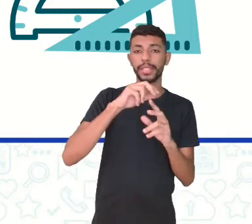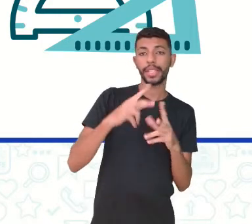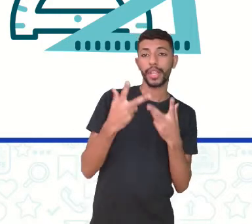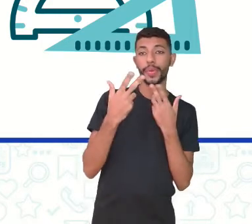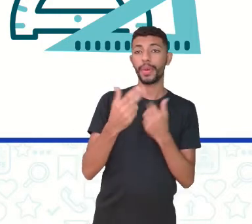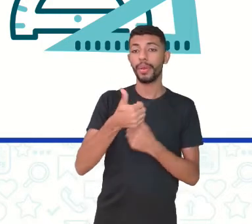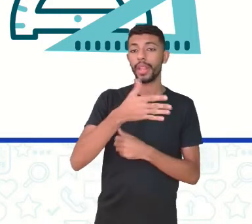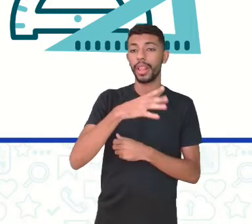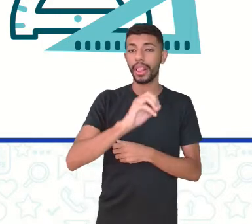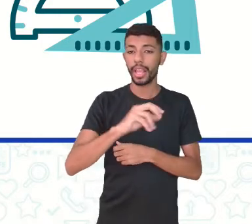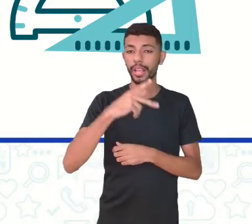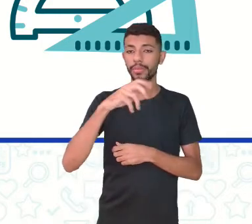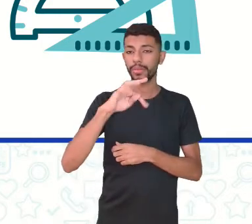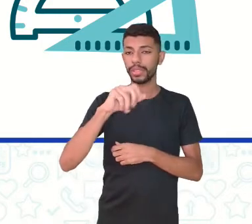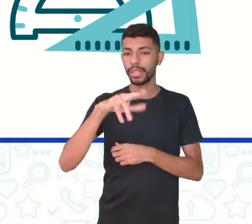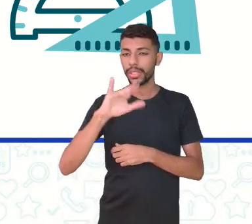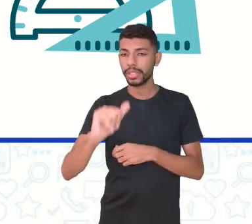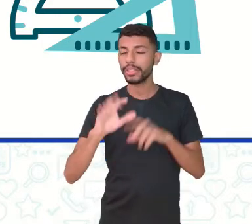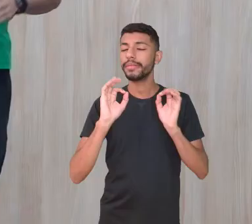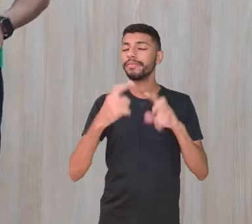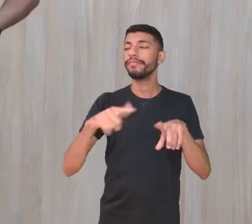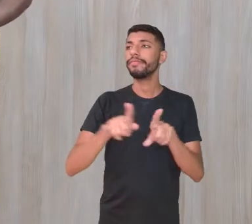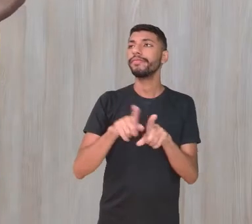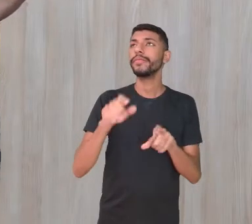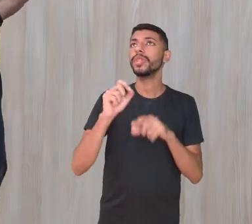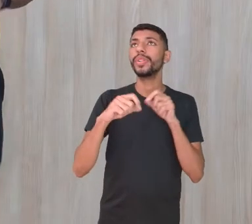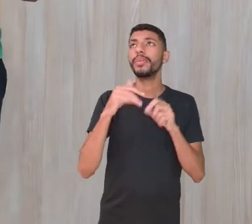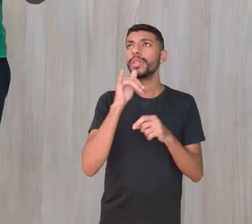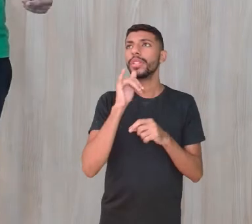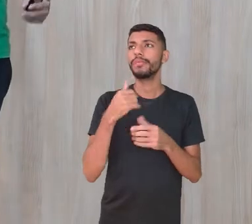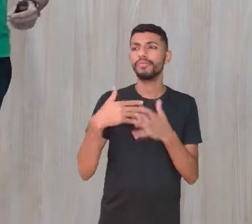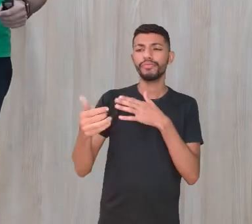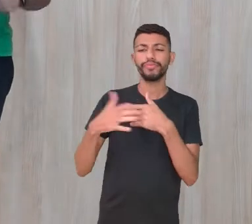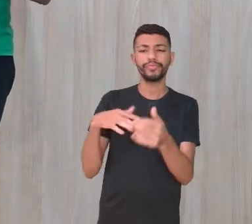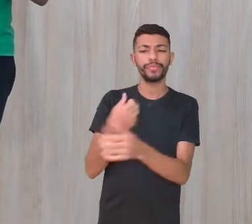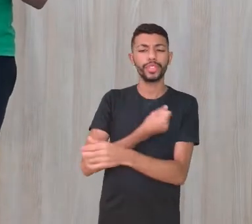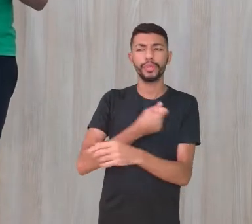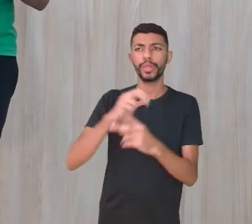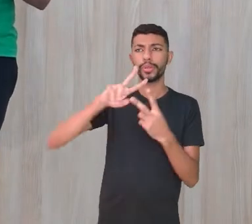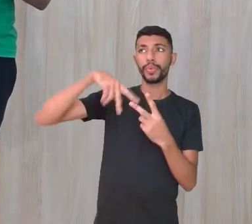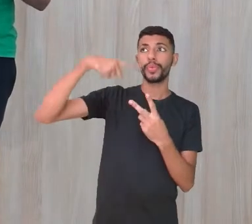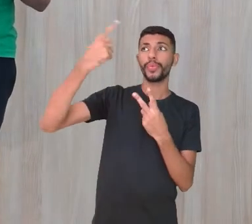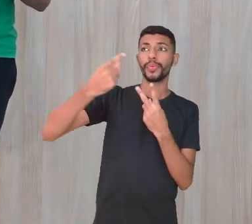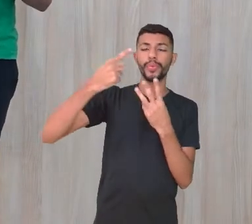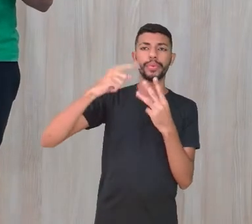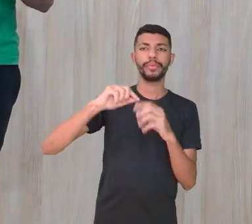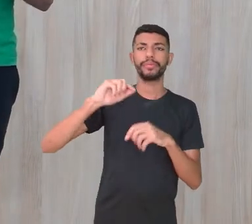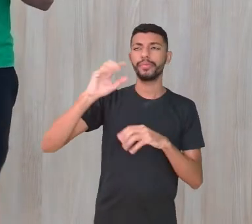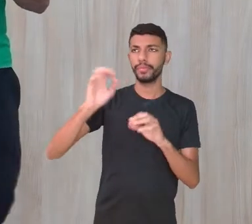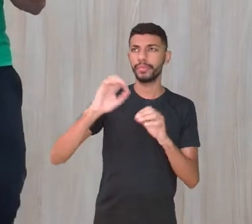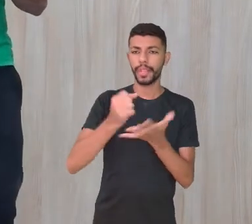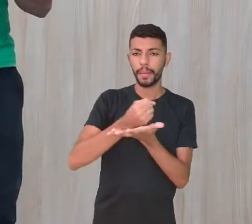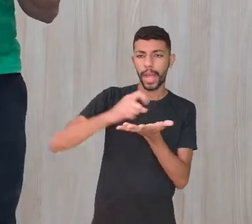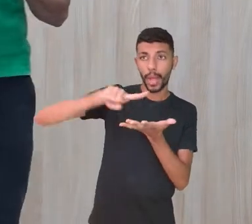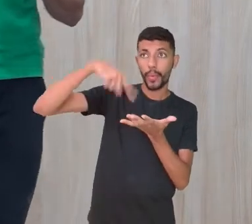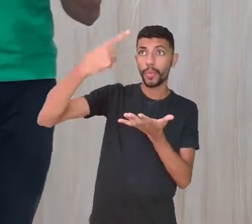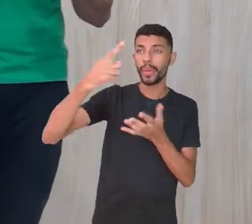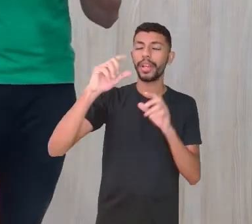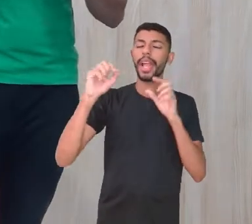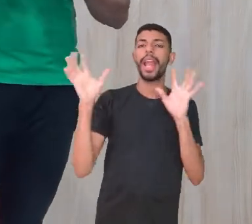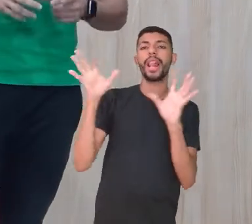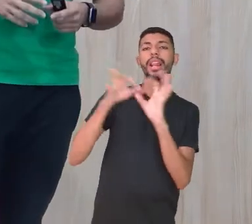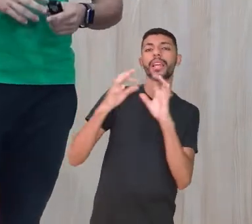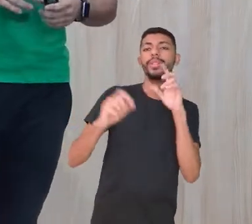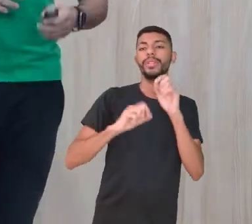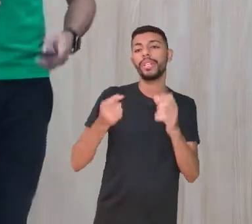10, certo? A gente viu aí que não importa aí o valor do expoente, né? O expoente ele está totalmente ligado à quantidade